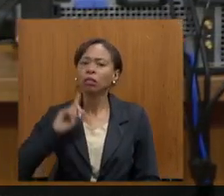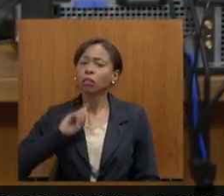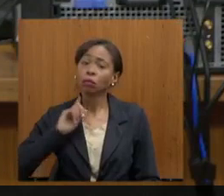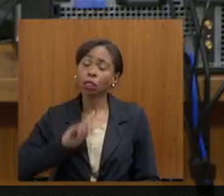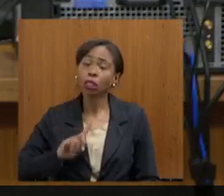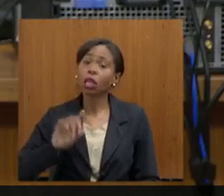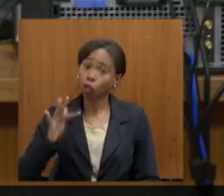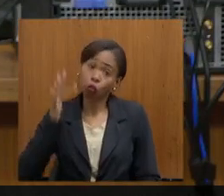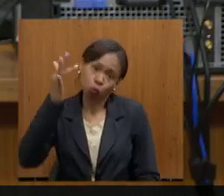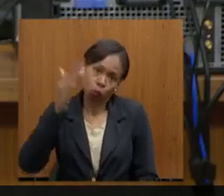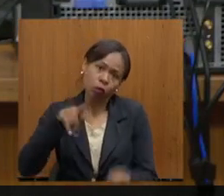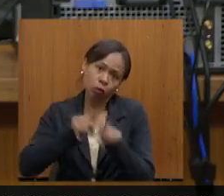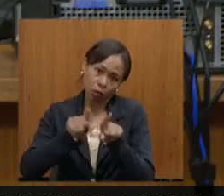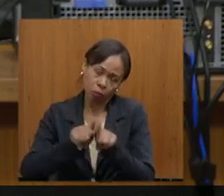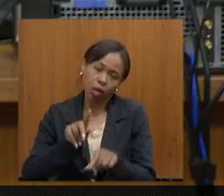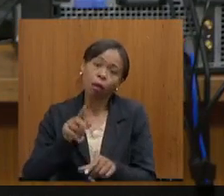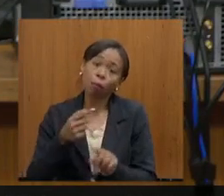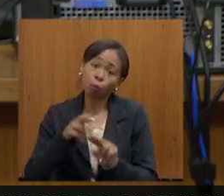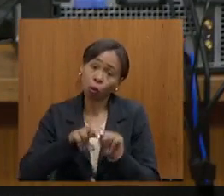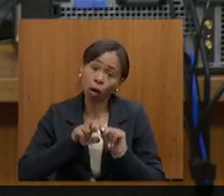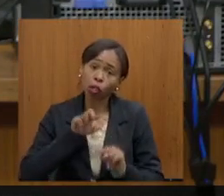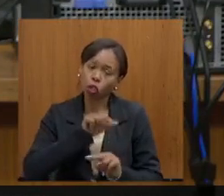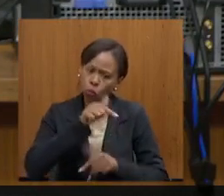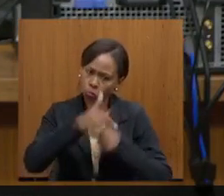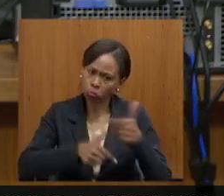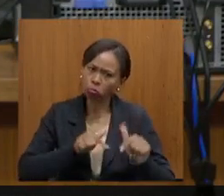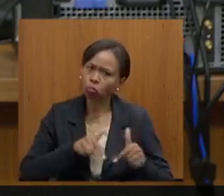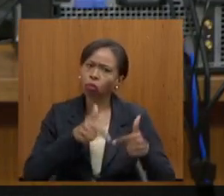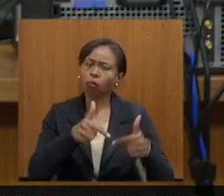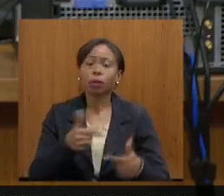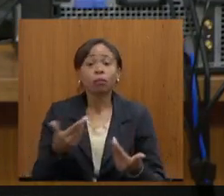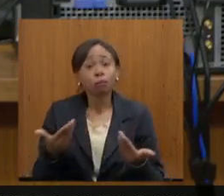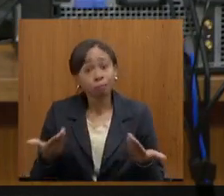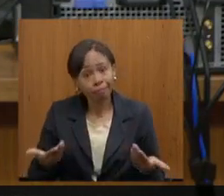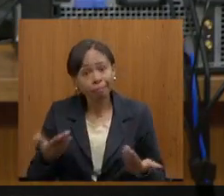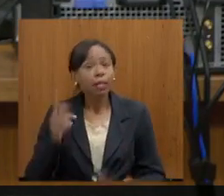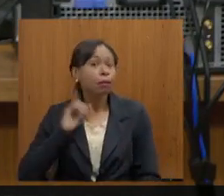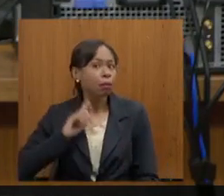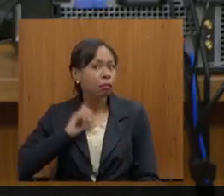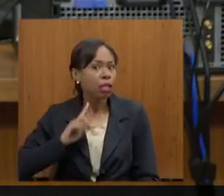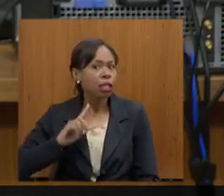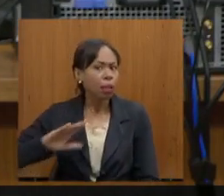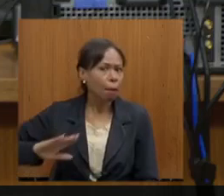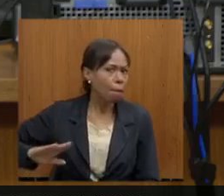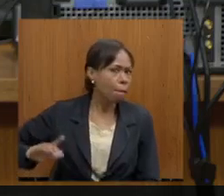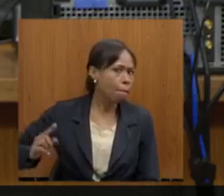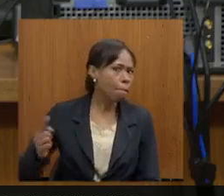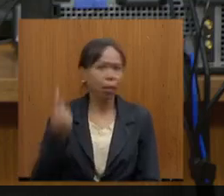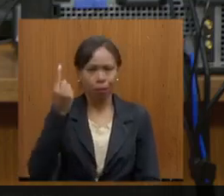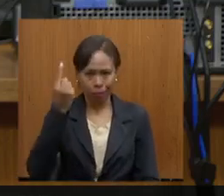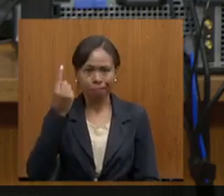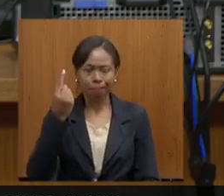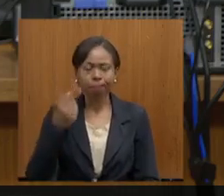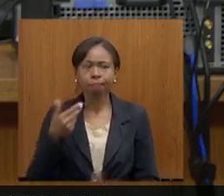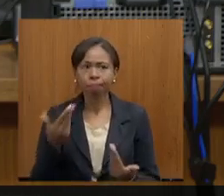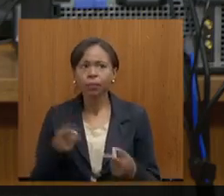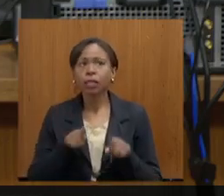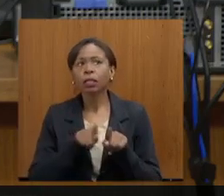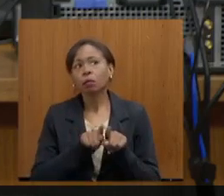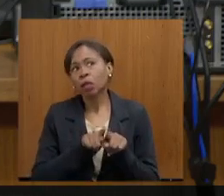o que aconteceram em função dessas ações ou seja mina está realmente a frente e